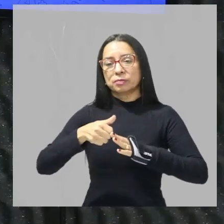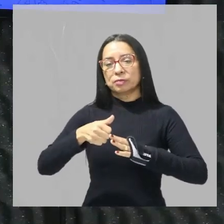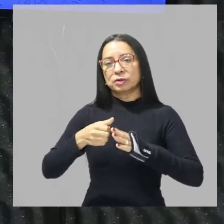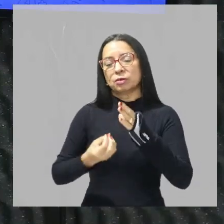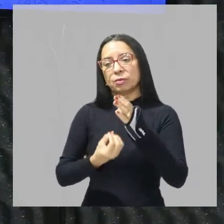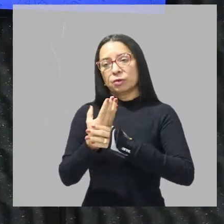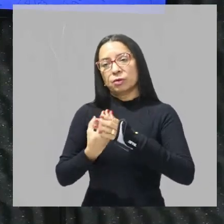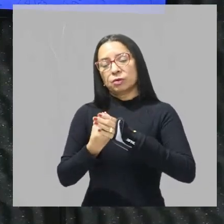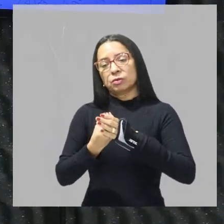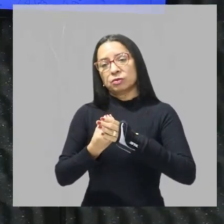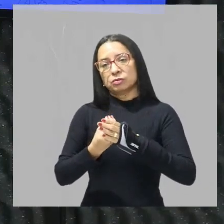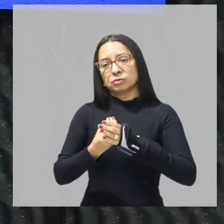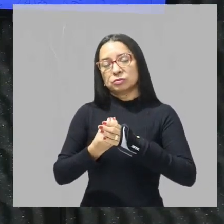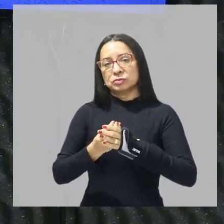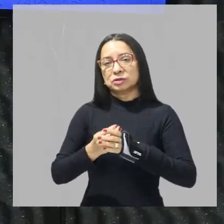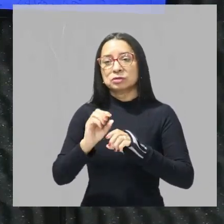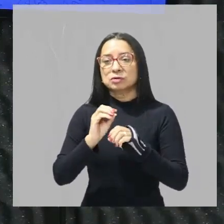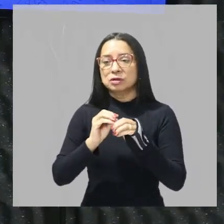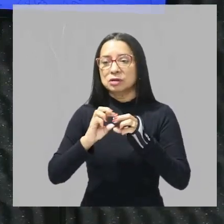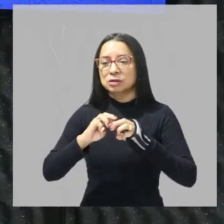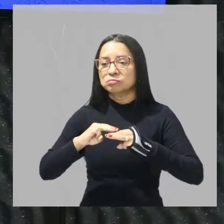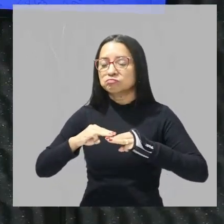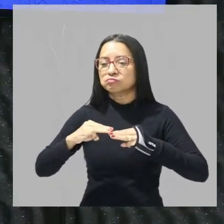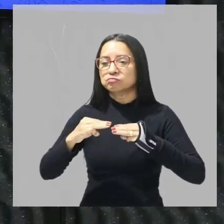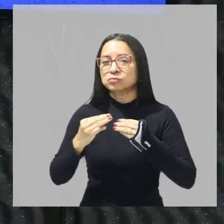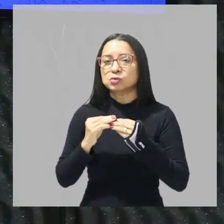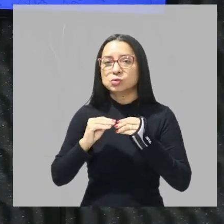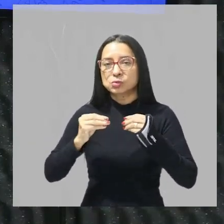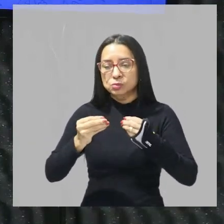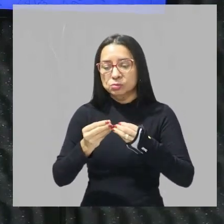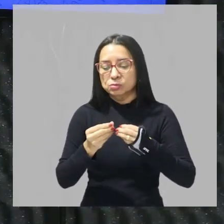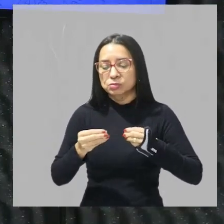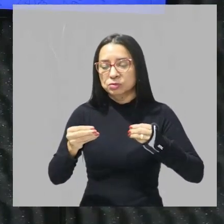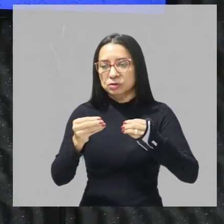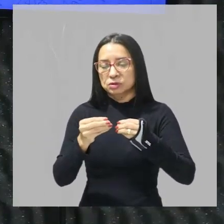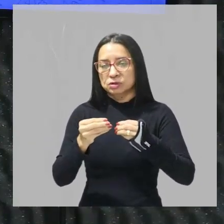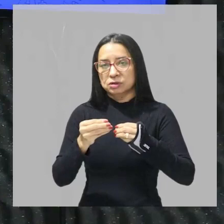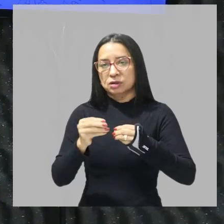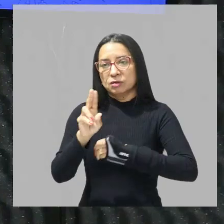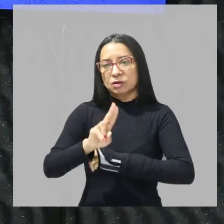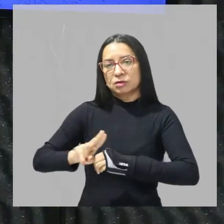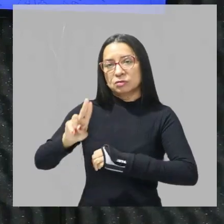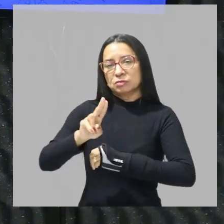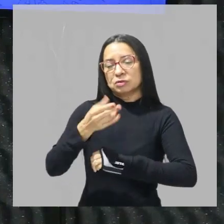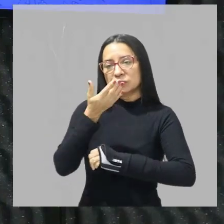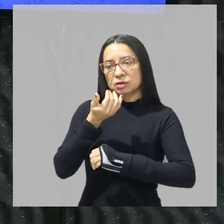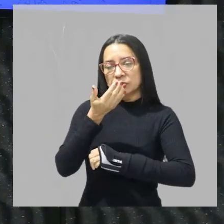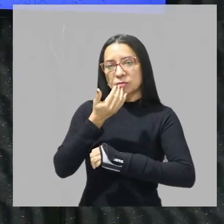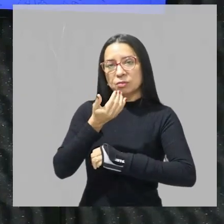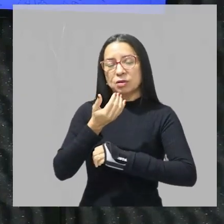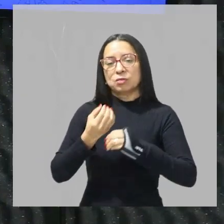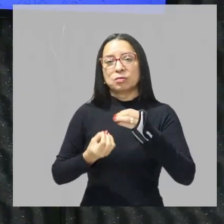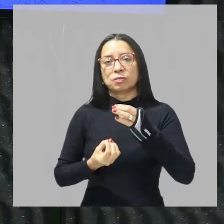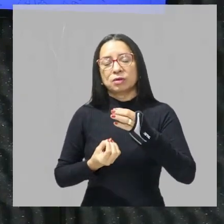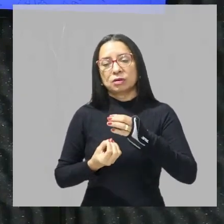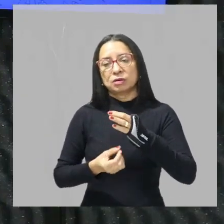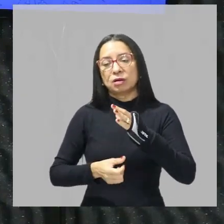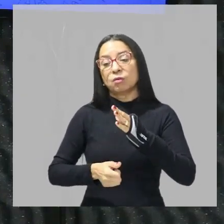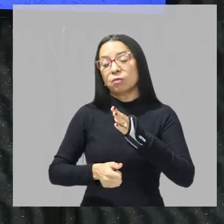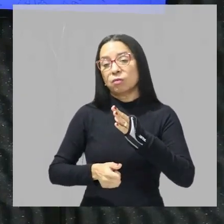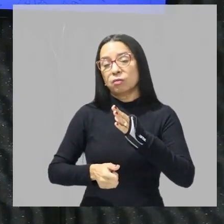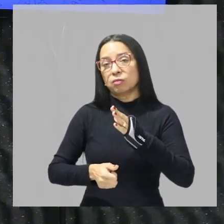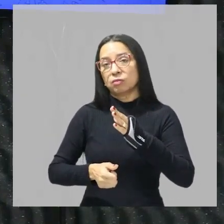substância orgânica. Essa substância orgânica aqui, pessoal, ela vai servir de alimento para o produtor? Vai sim.